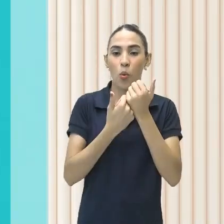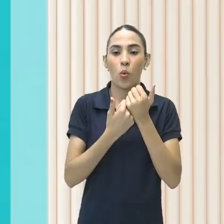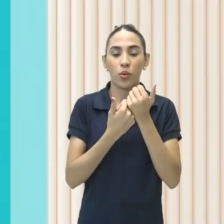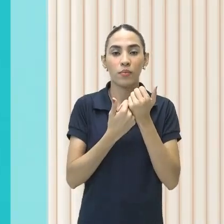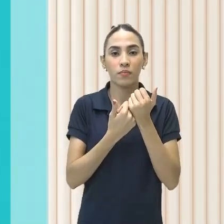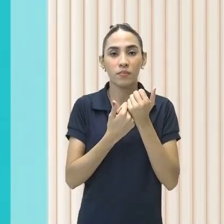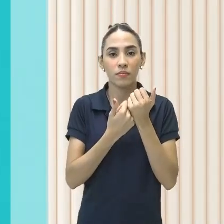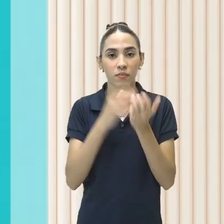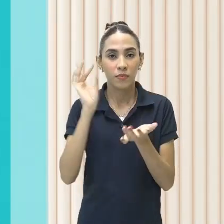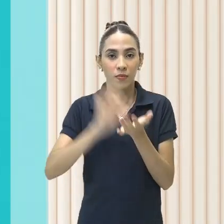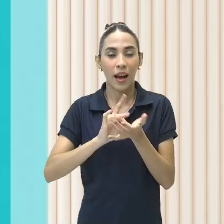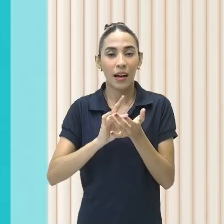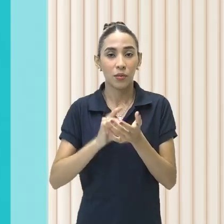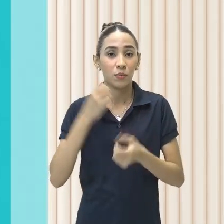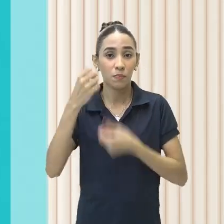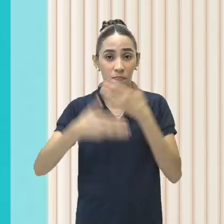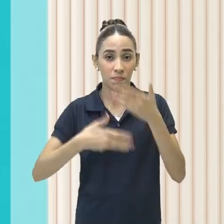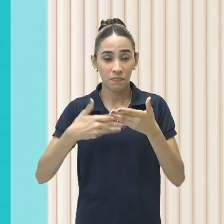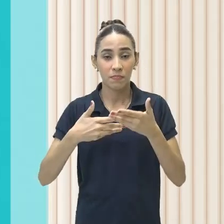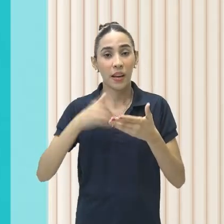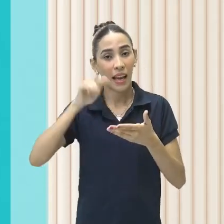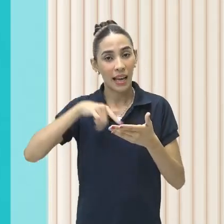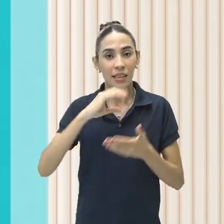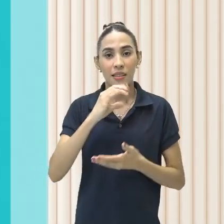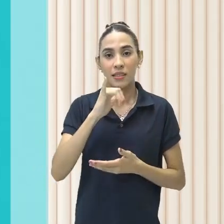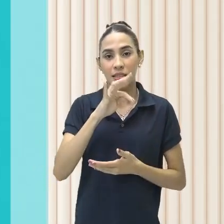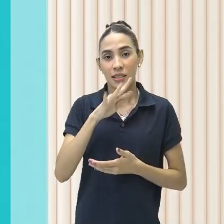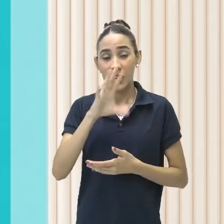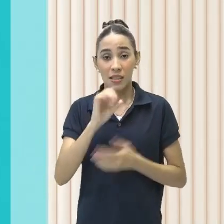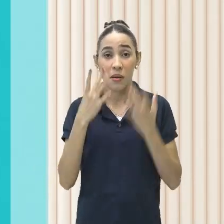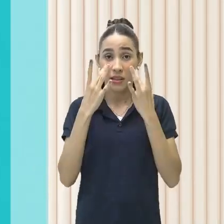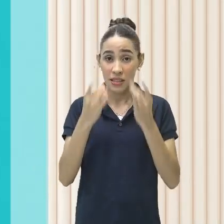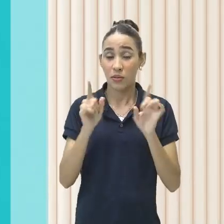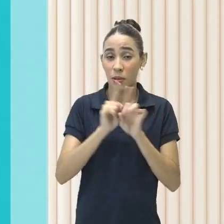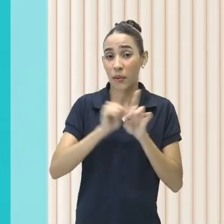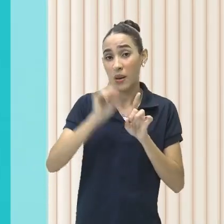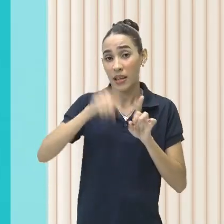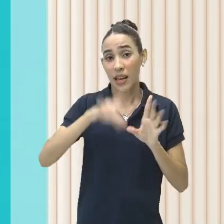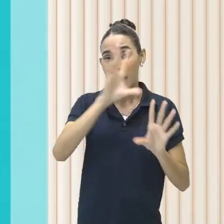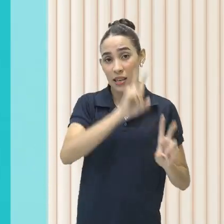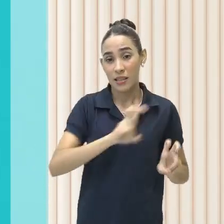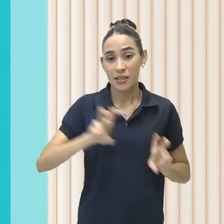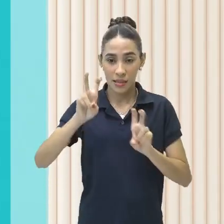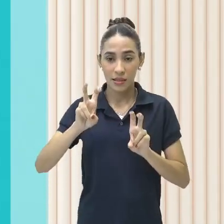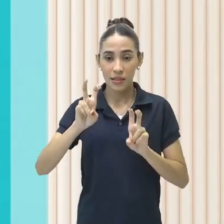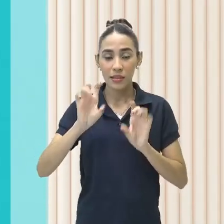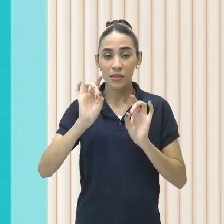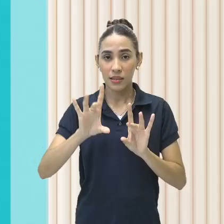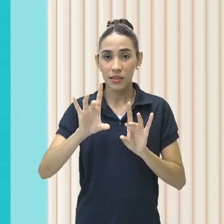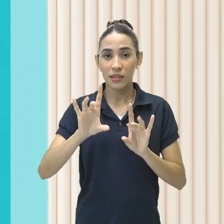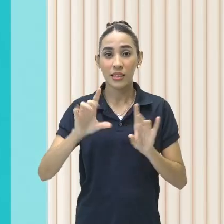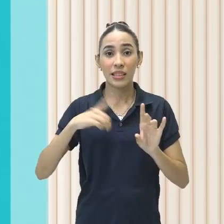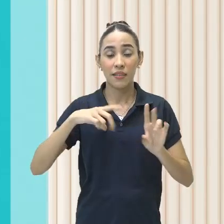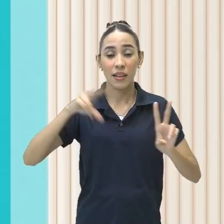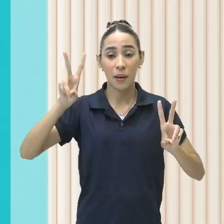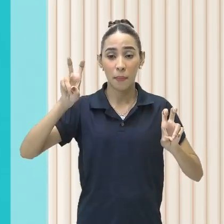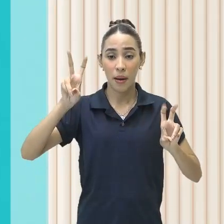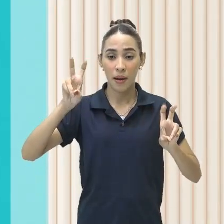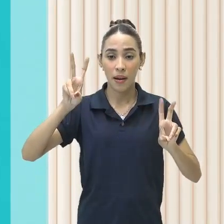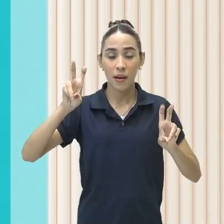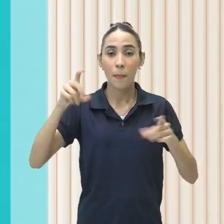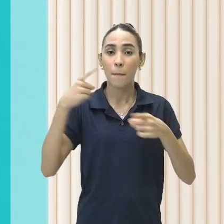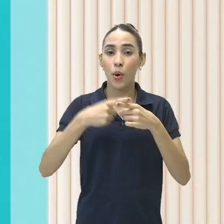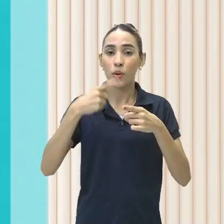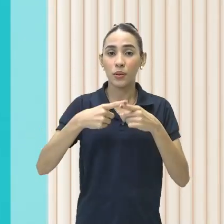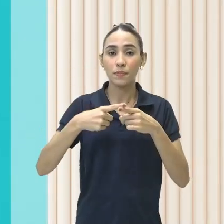não o que ele está falando. Então, isso é uma citação. E preste atenção que, como é citação, ele botou entre aspas, por quê?